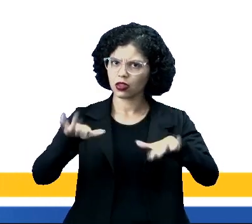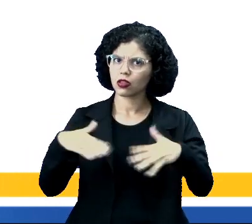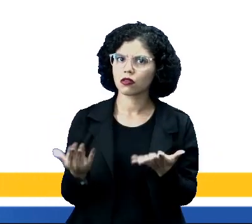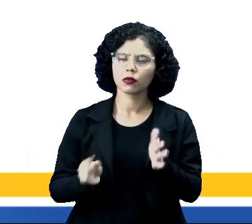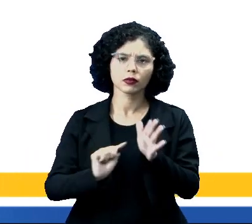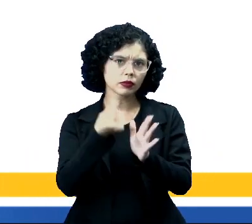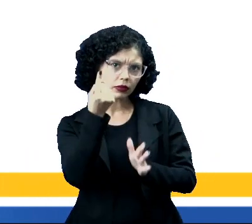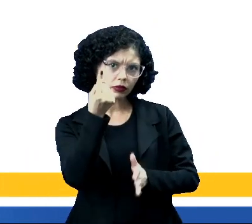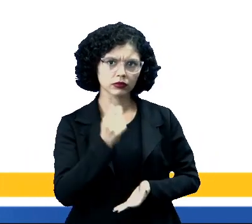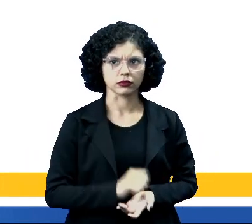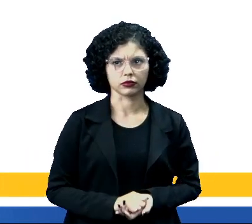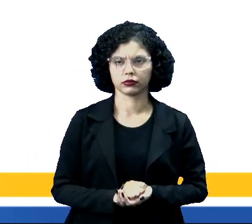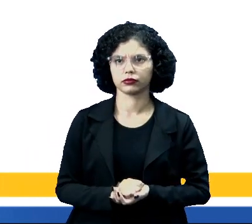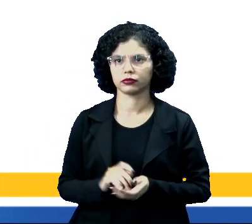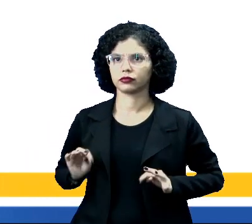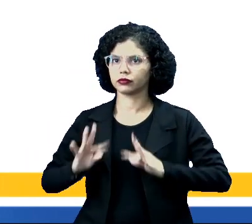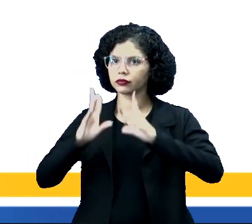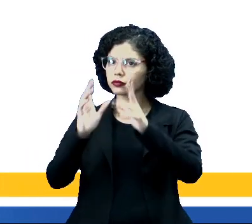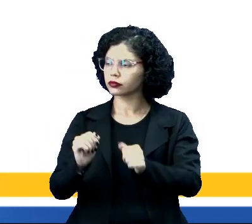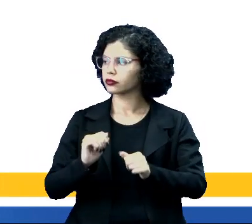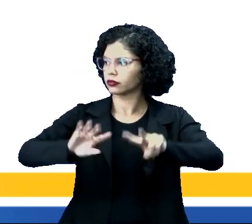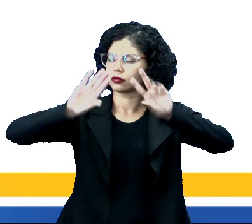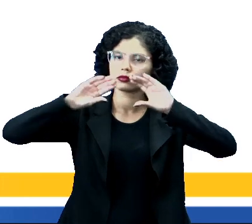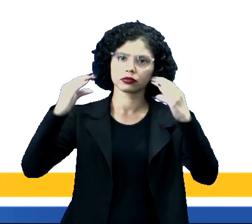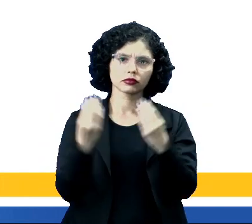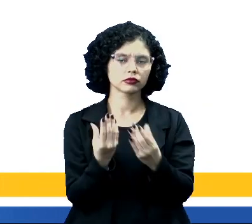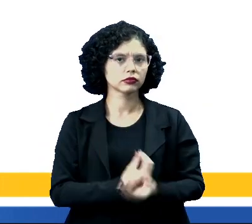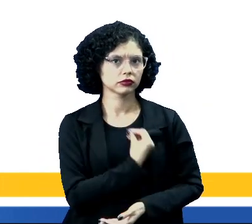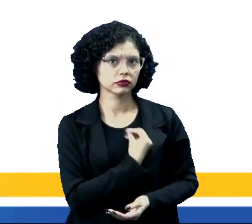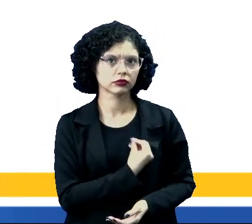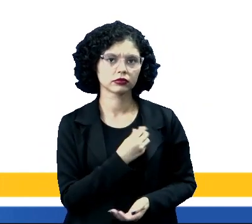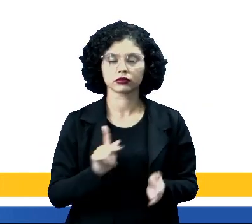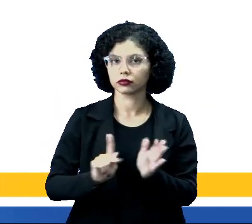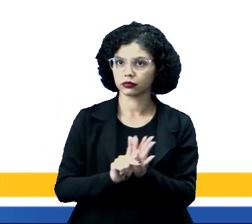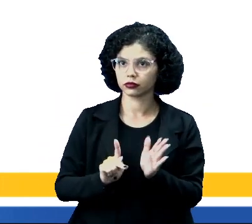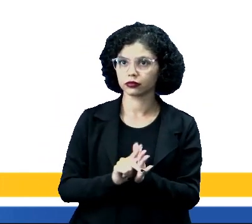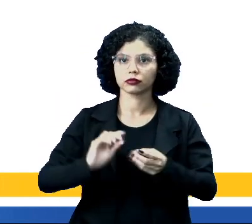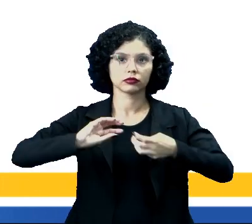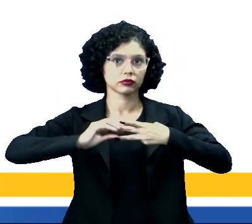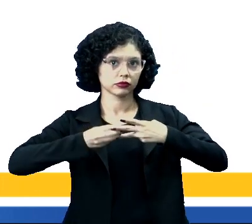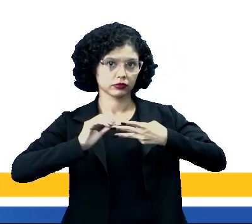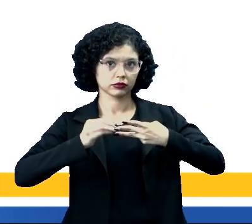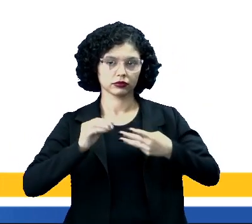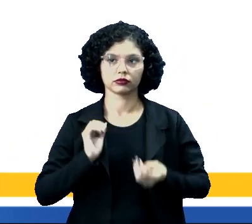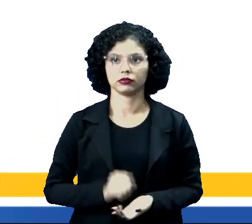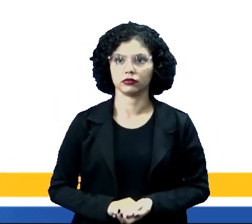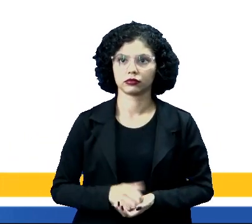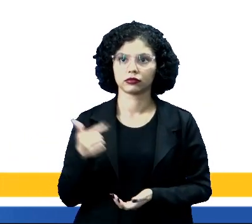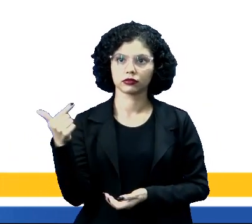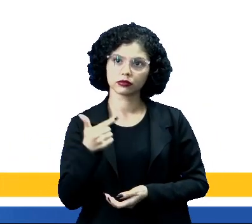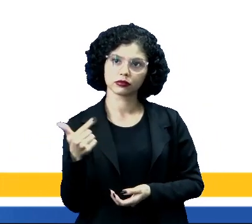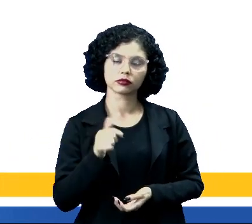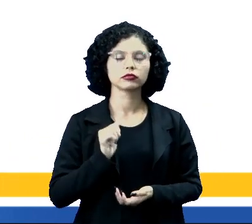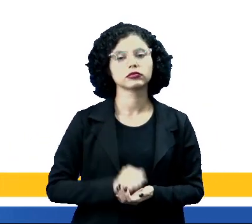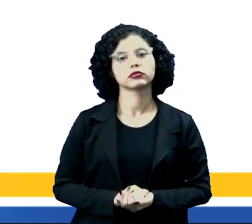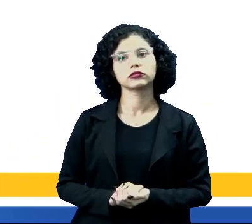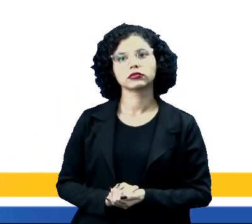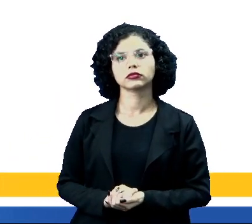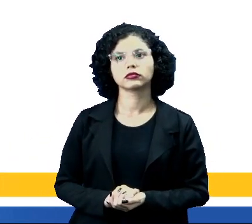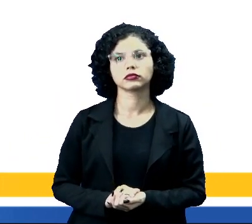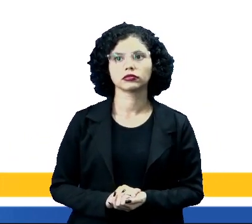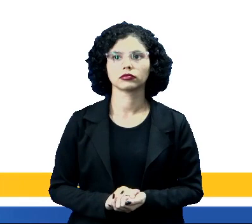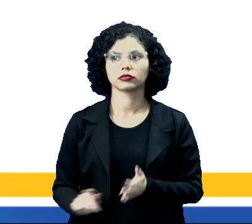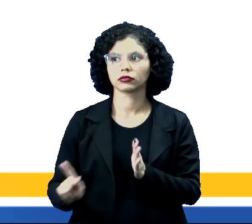seria o primeiro? Todos os seres vivos são constituídos por células. Segundo, as